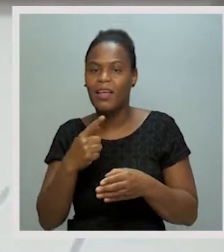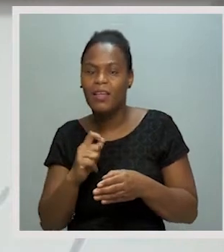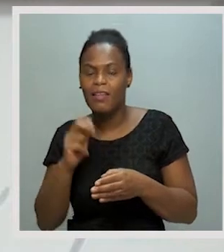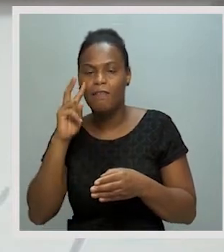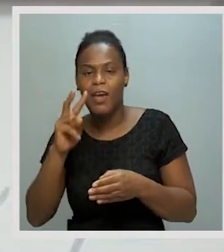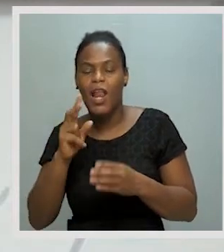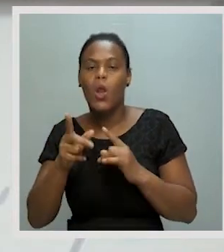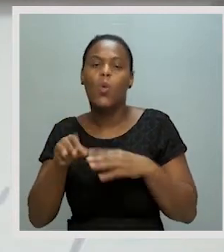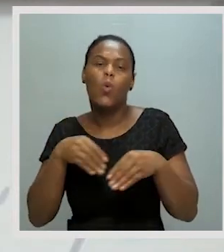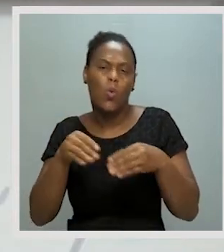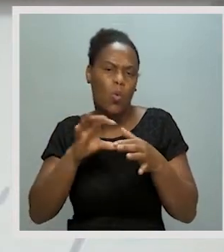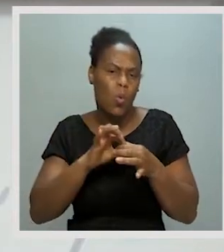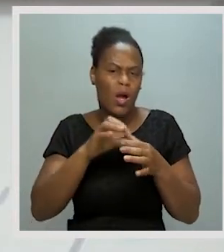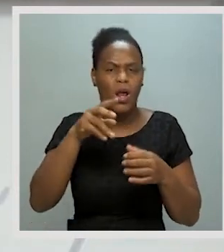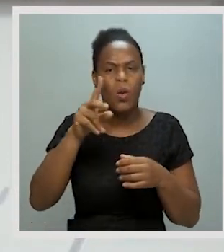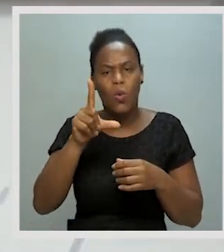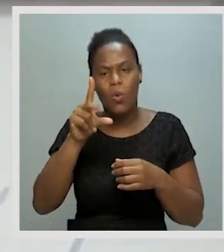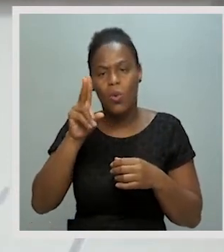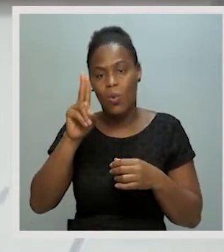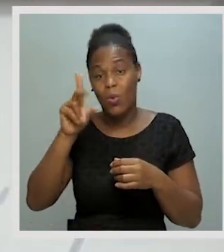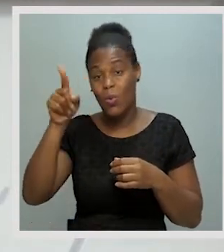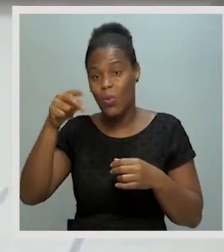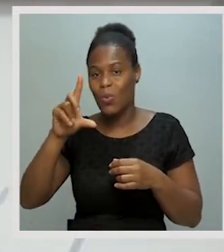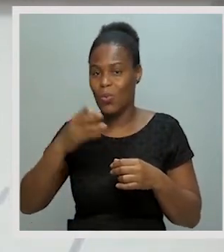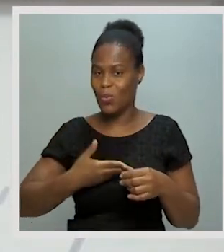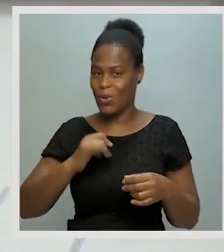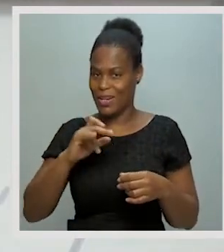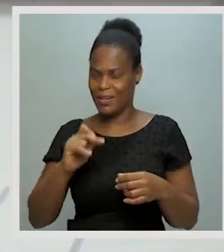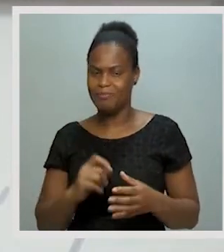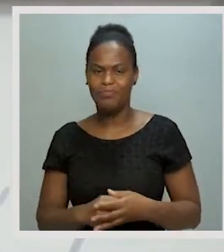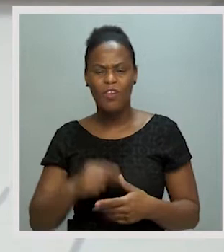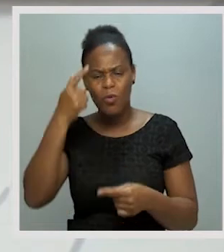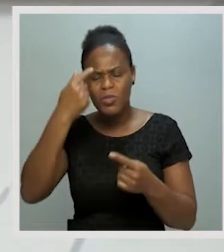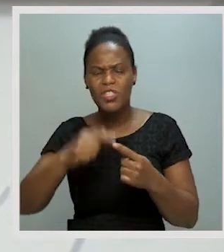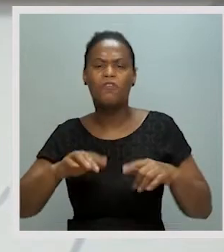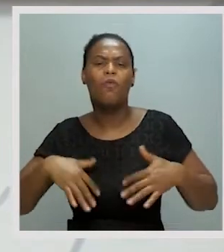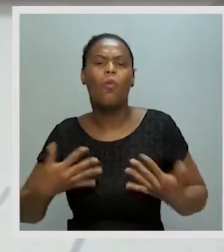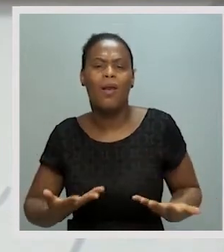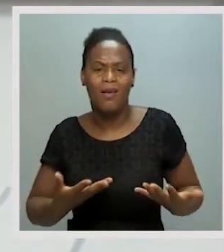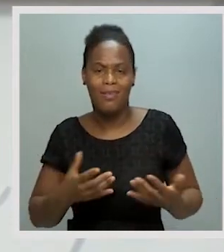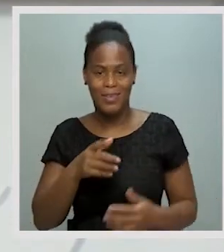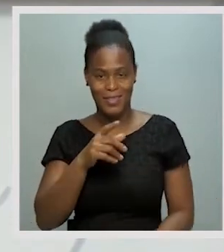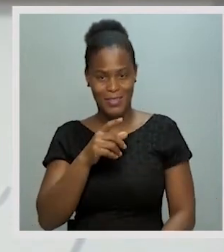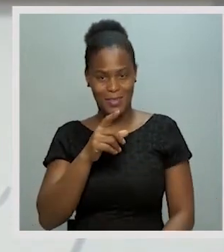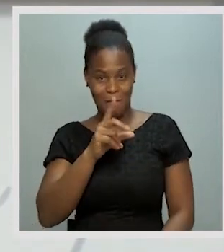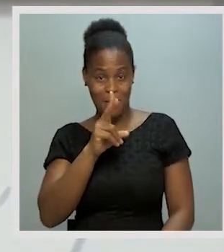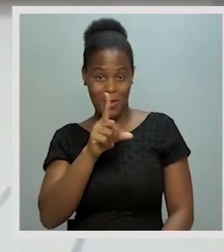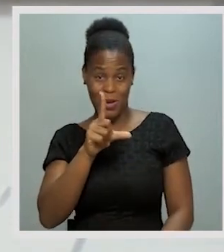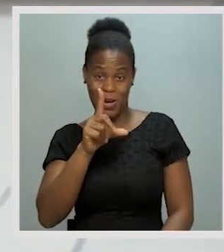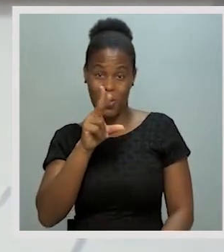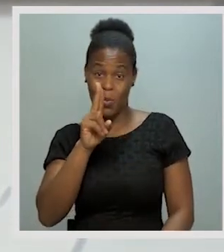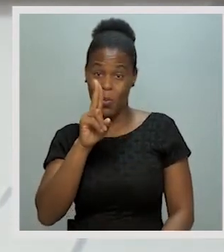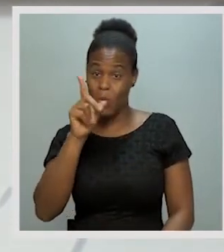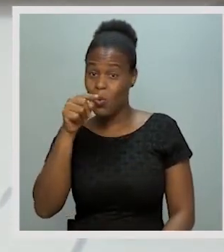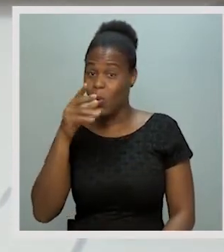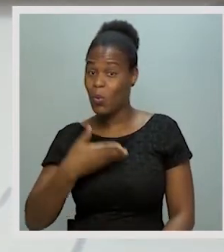ver a vertente lúdica, ok? Qual é o objetivo da vertente lúdica? A palavra